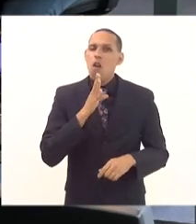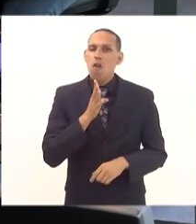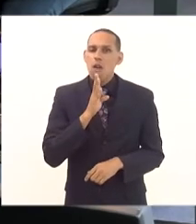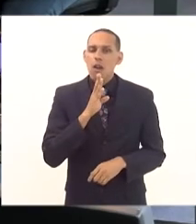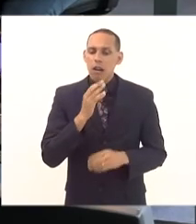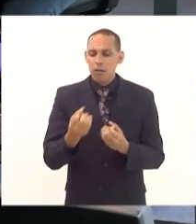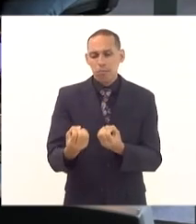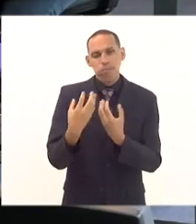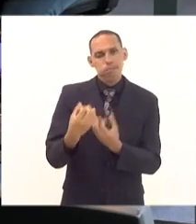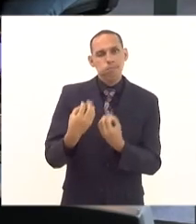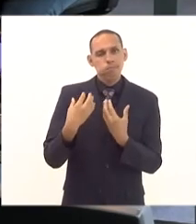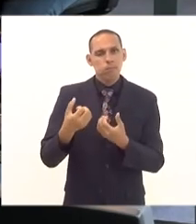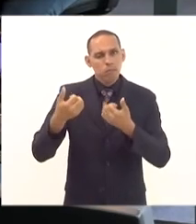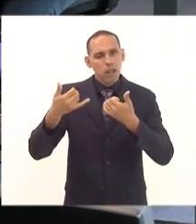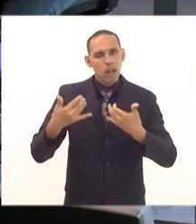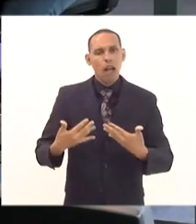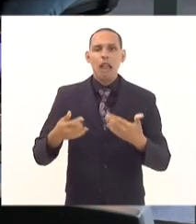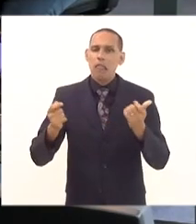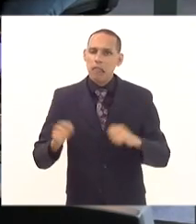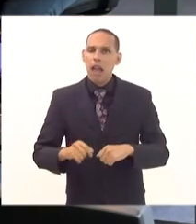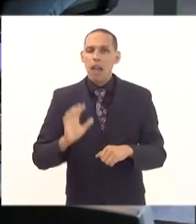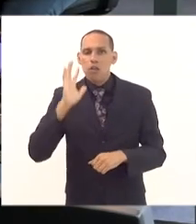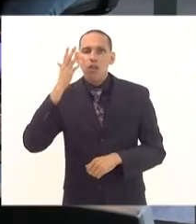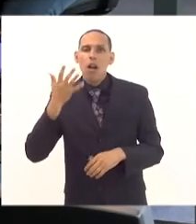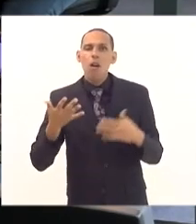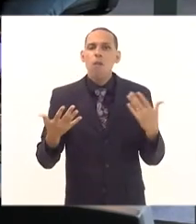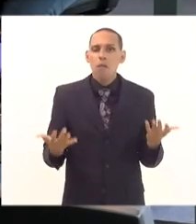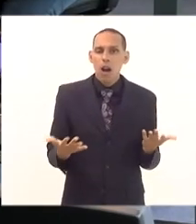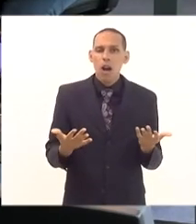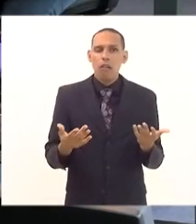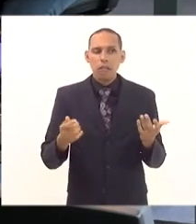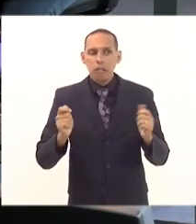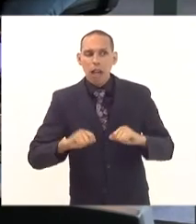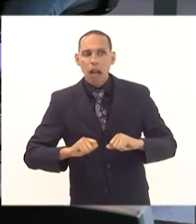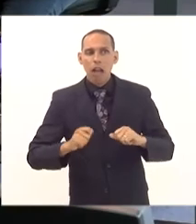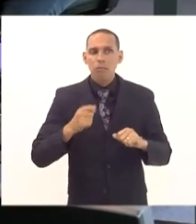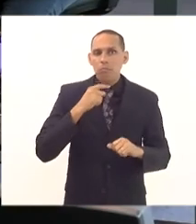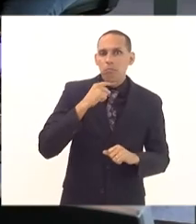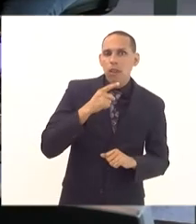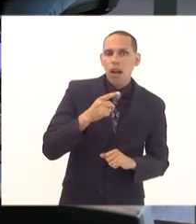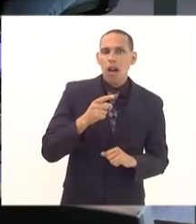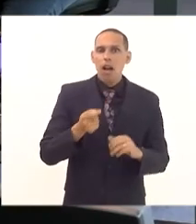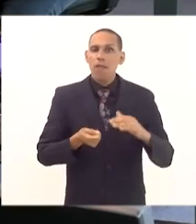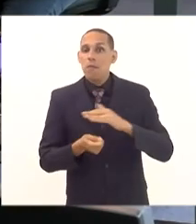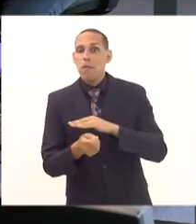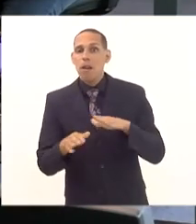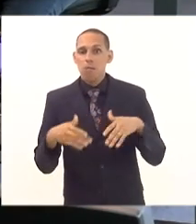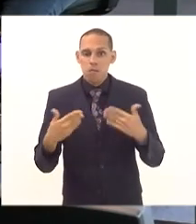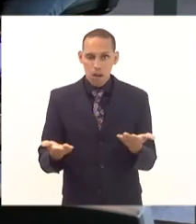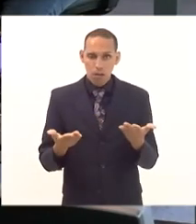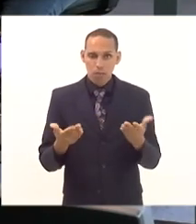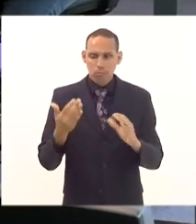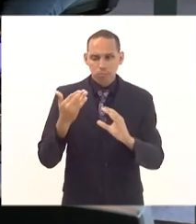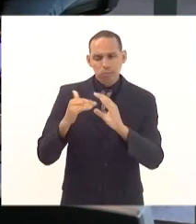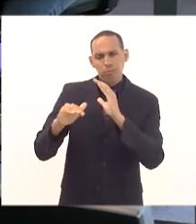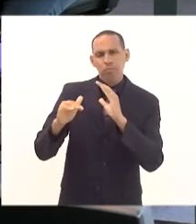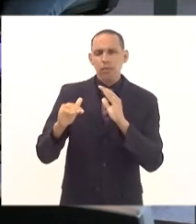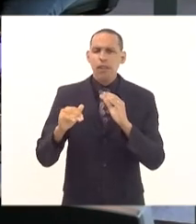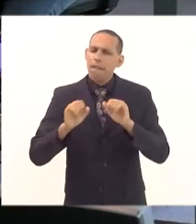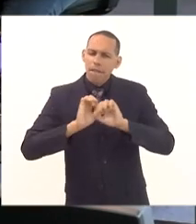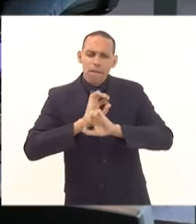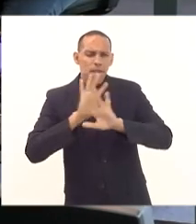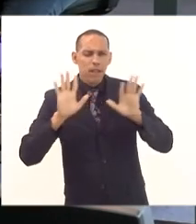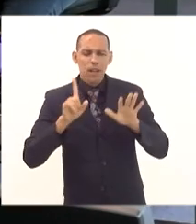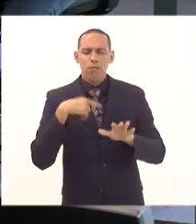explicar Quais são as soluções técnicas viáveis e que elas representam em termos de investimento tudo mais mas sem caminhonete assim em Minas